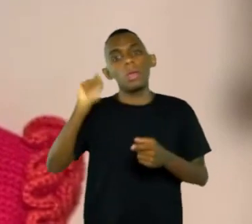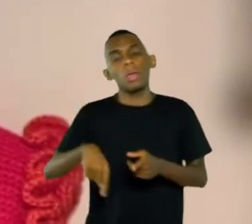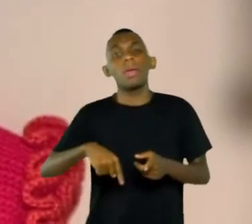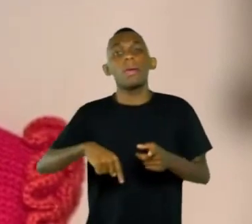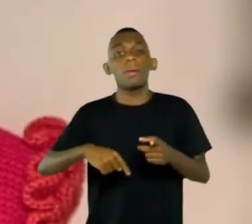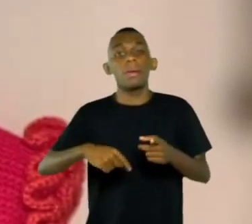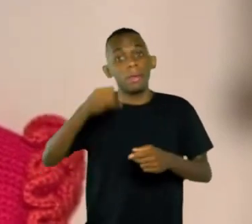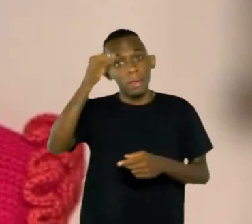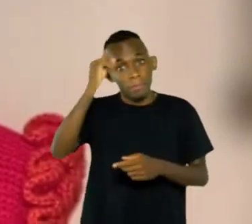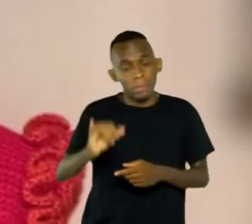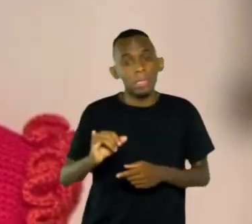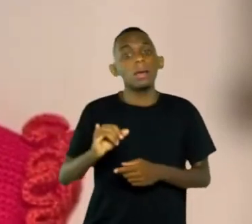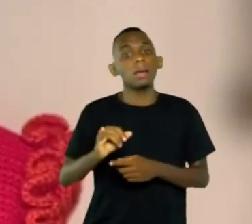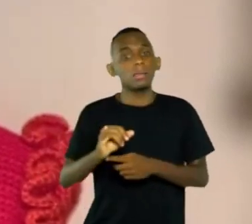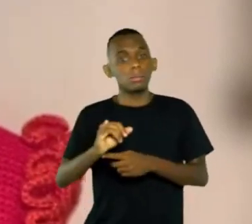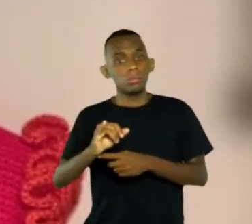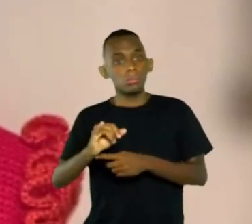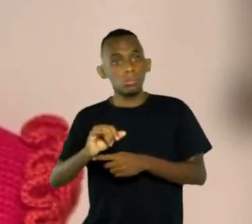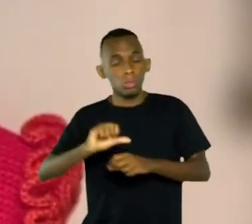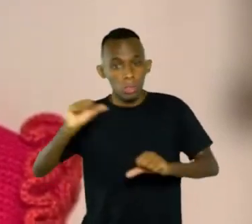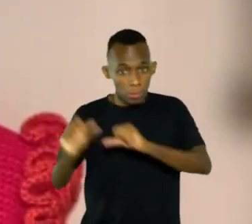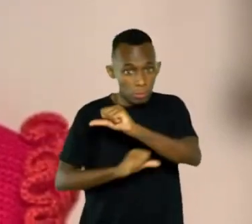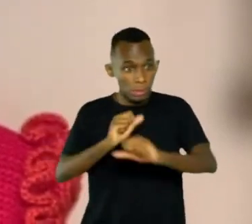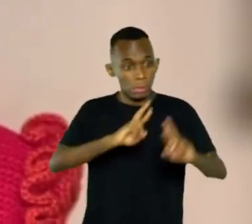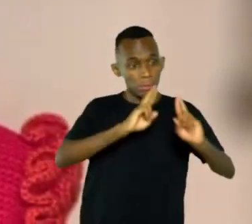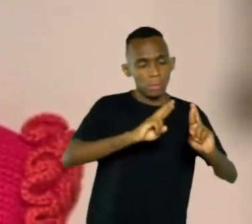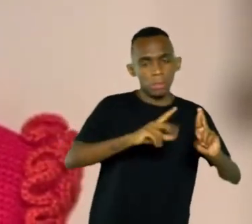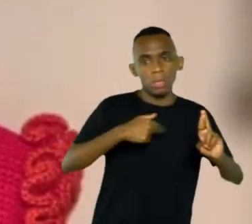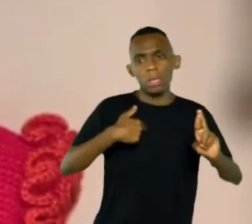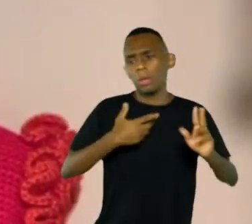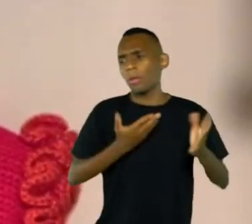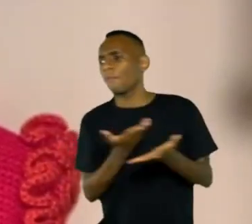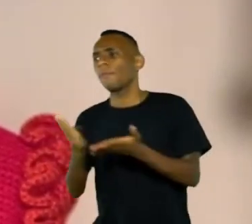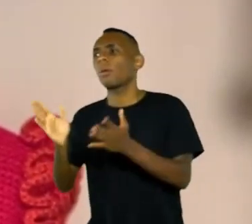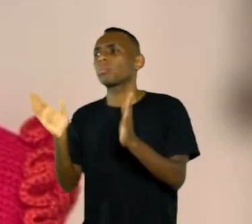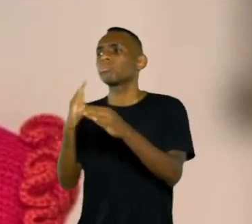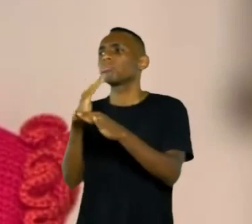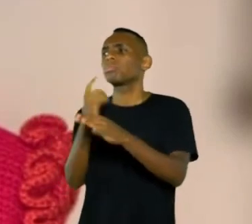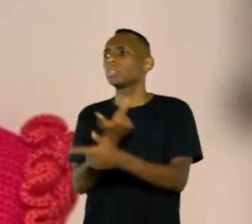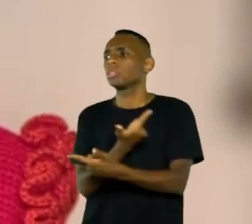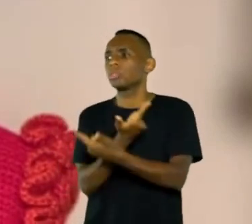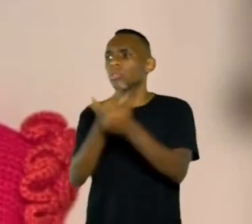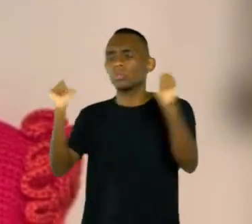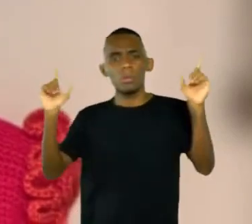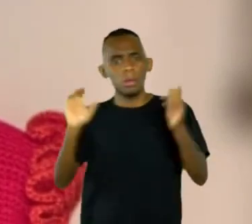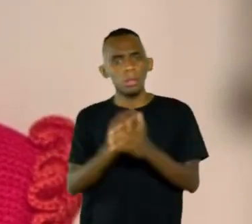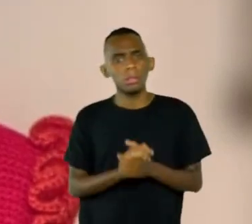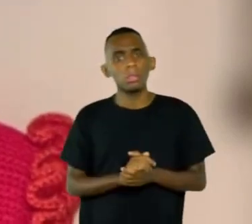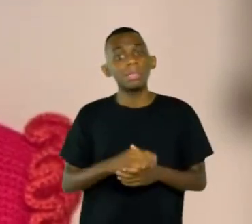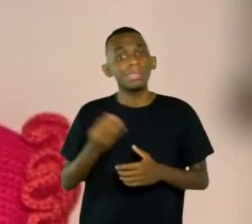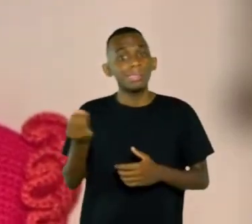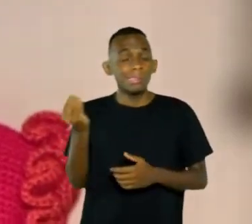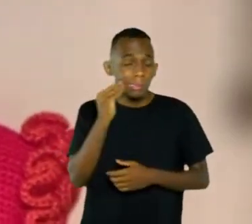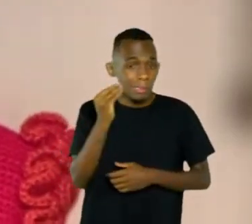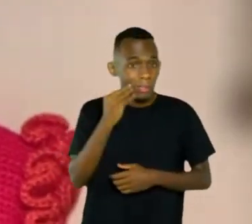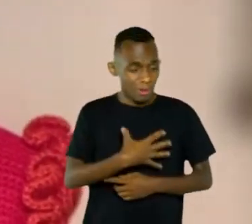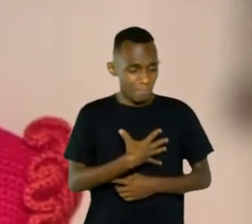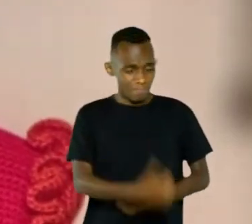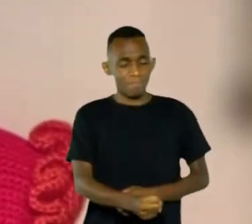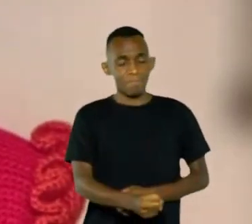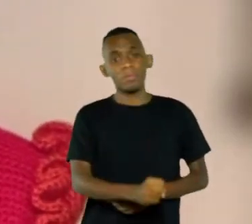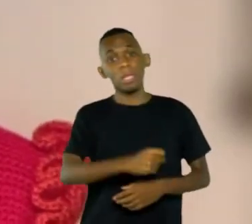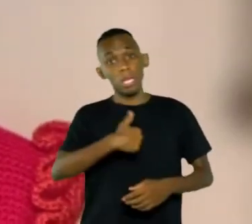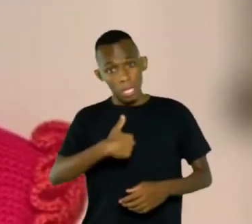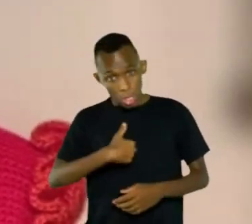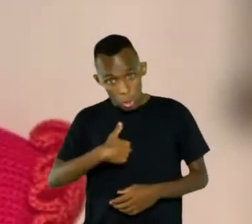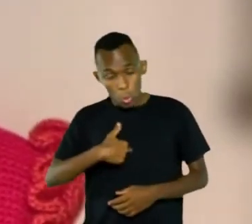as expectativas e manter-se distraída. Quem já viveu tentativas e abortos espontâneos, como eu, pode dizer que é uma